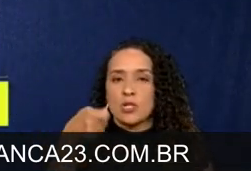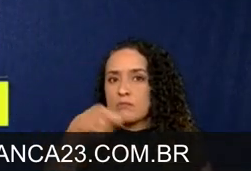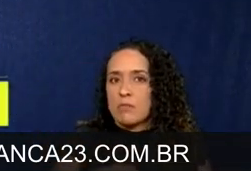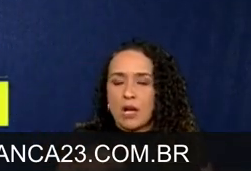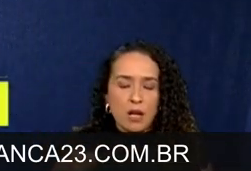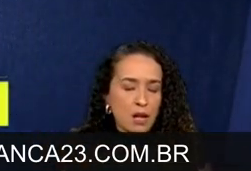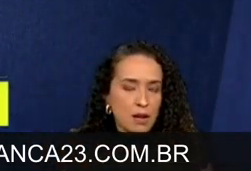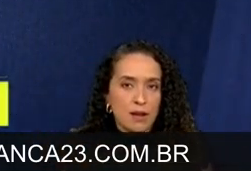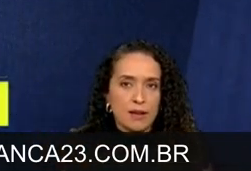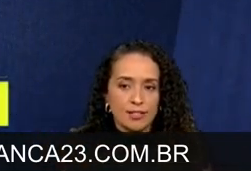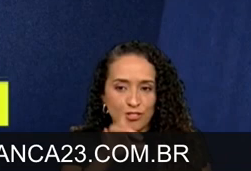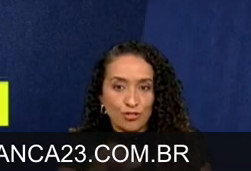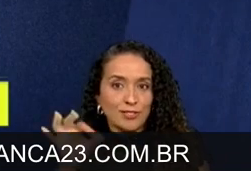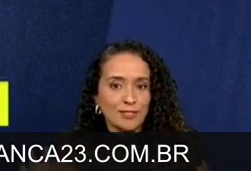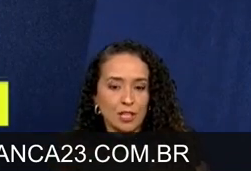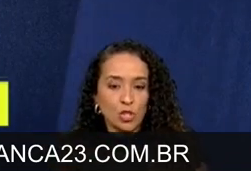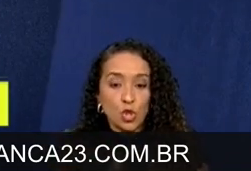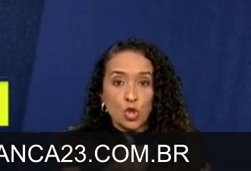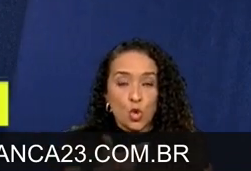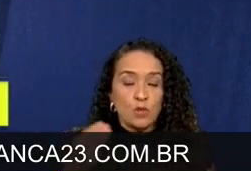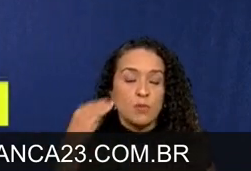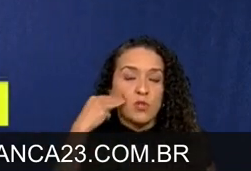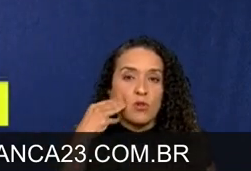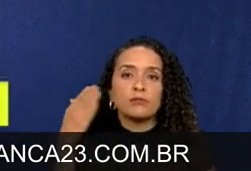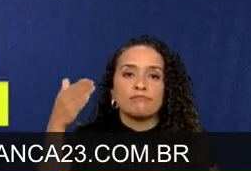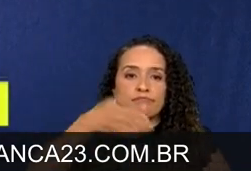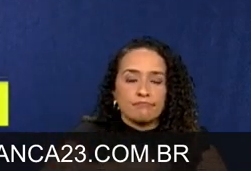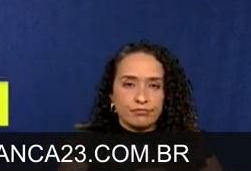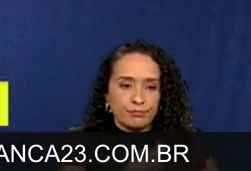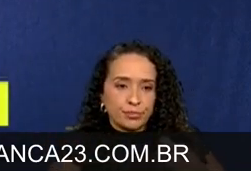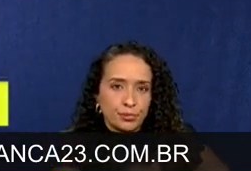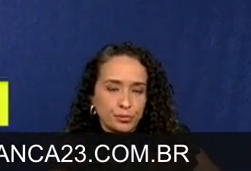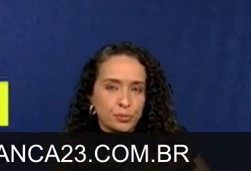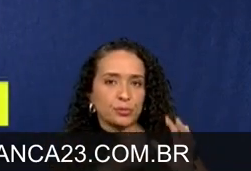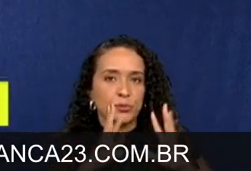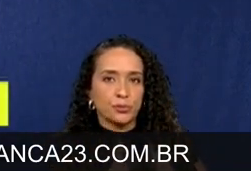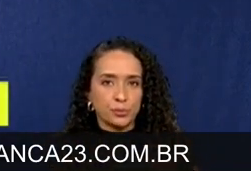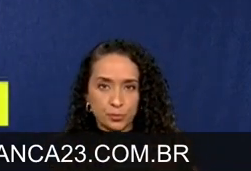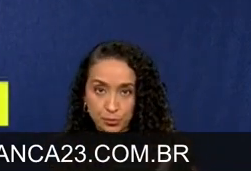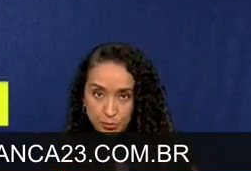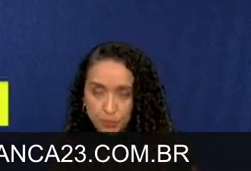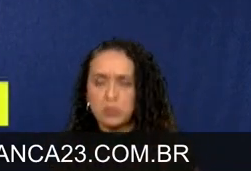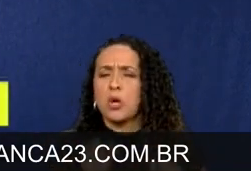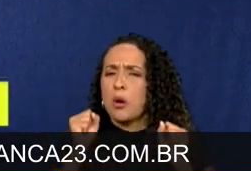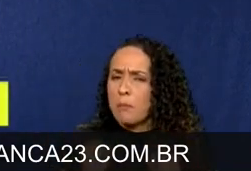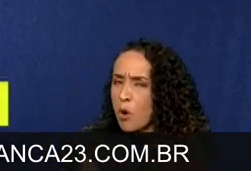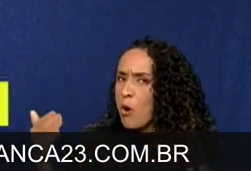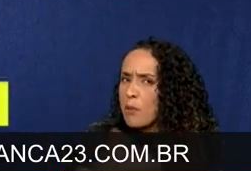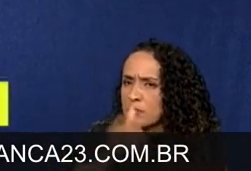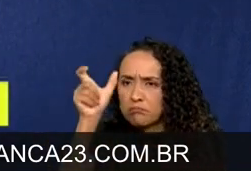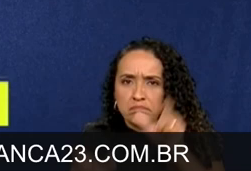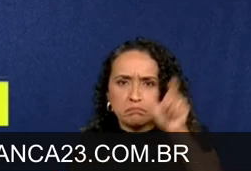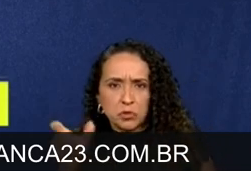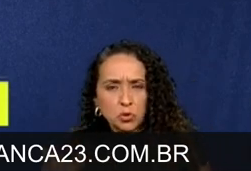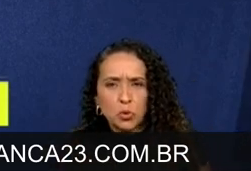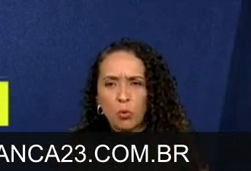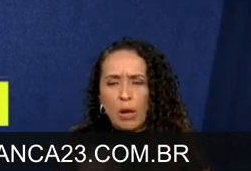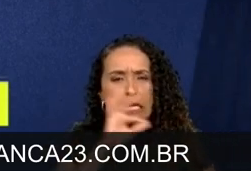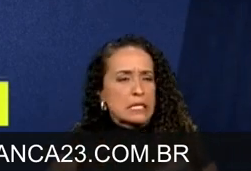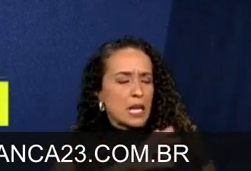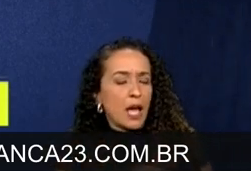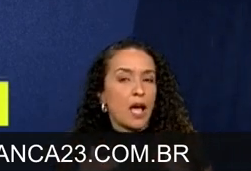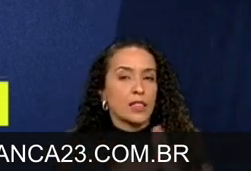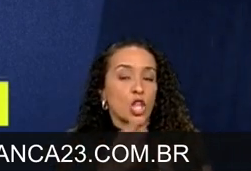em dia. 12 milhões procuraram o Desenrola para limpar o nome. Podem participar pessoas com renda de